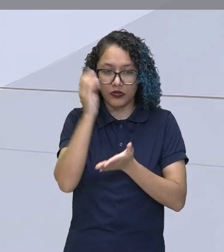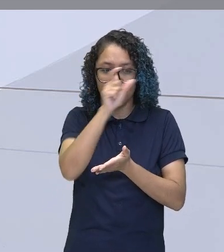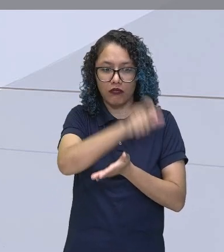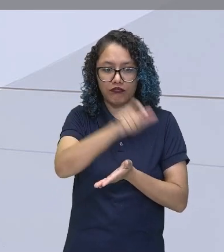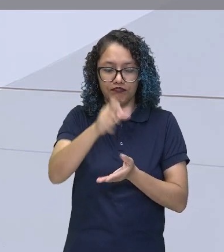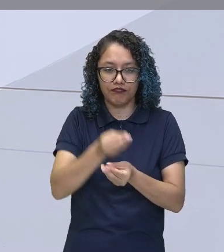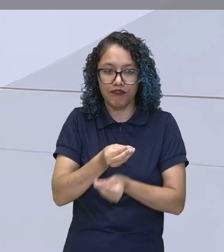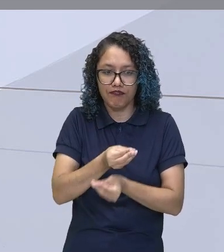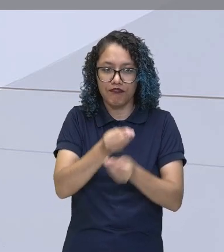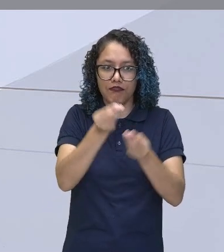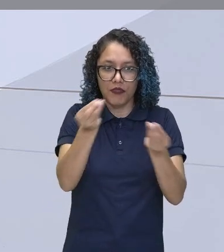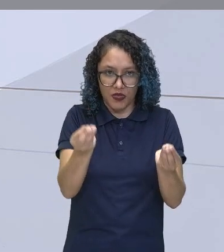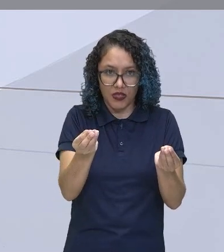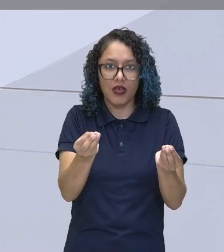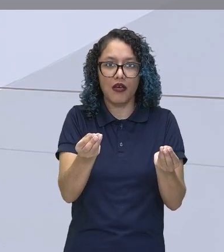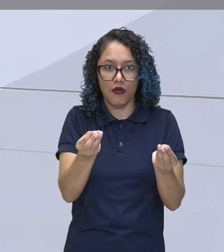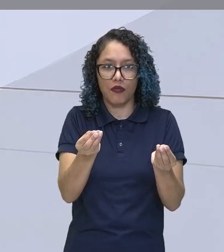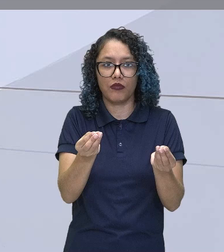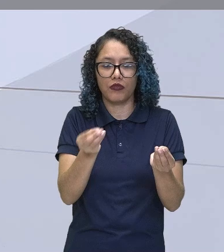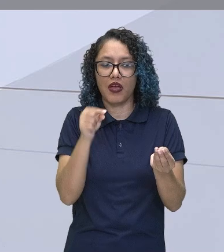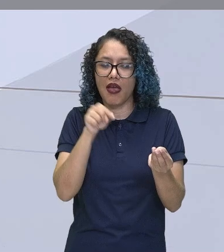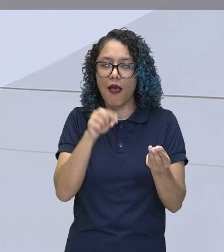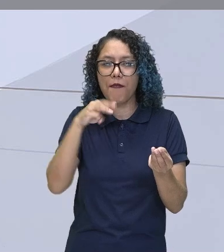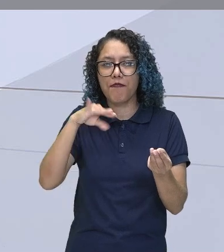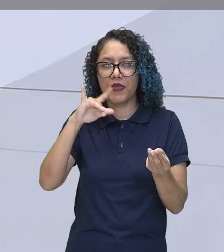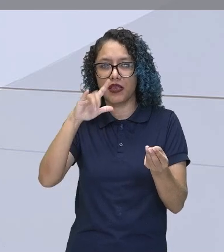interior que formavam as milícias, né,